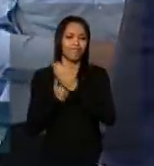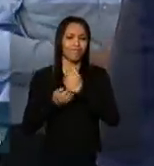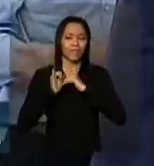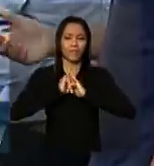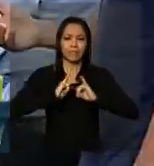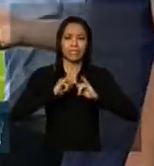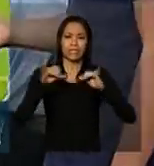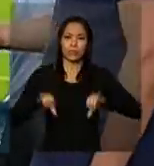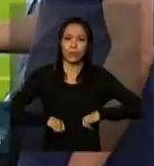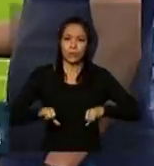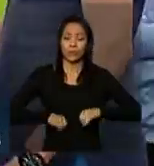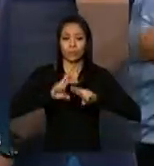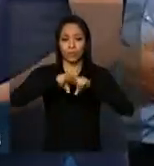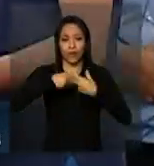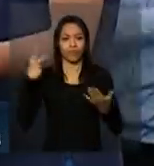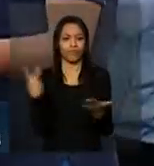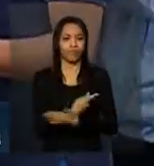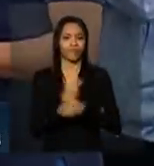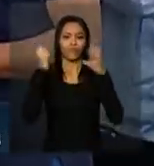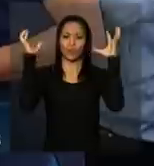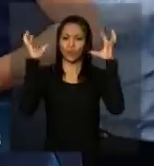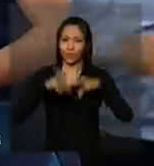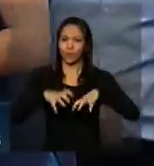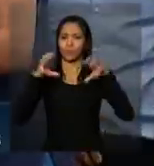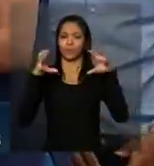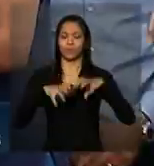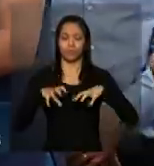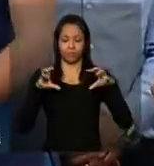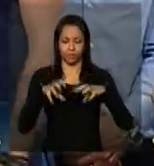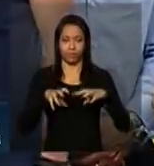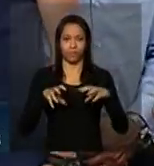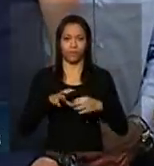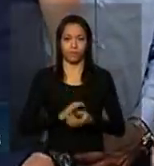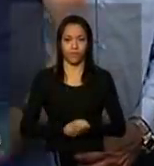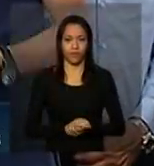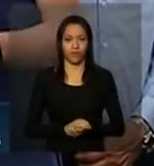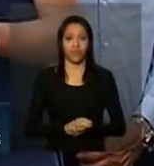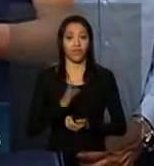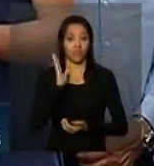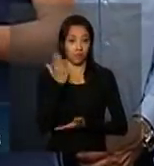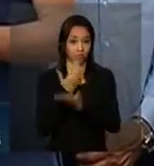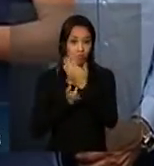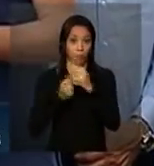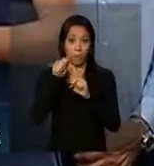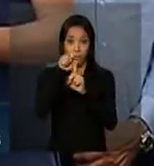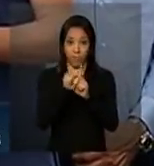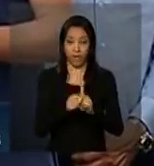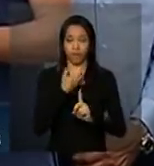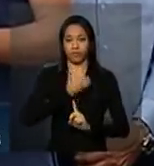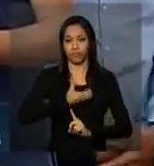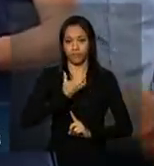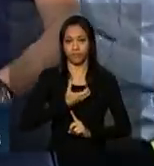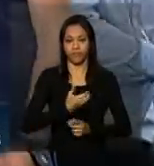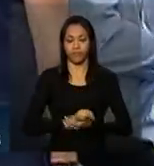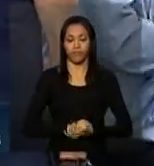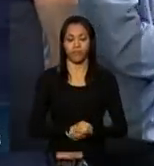emergência devido ao excesso de chuvas registrado no mês de